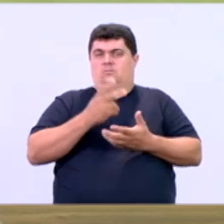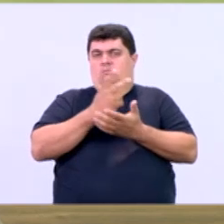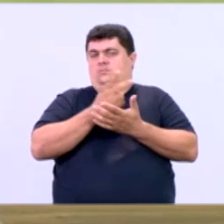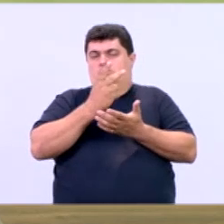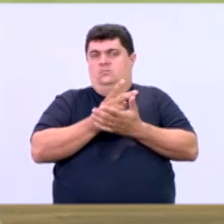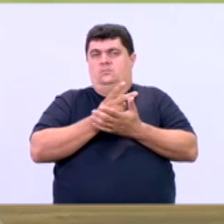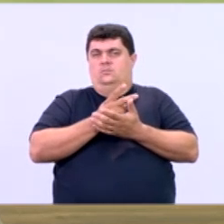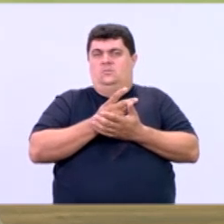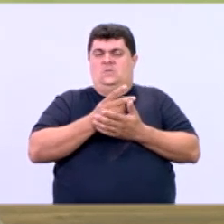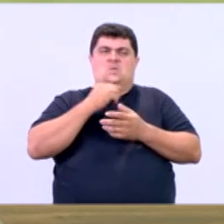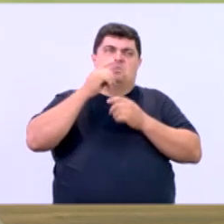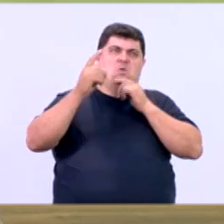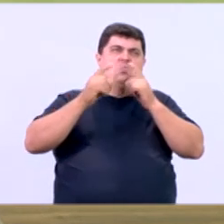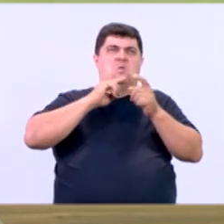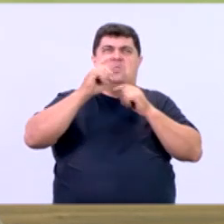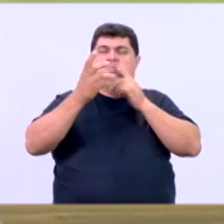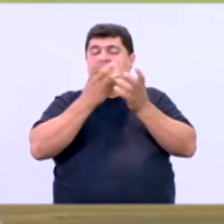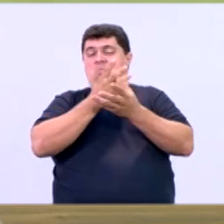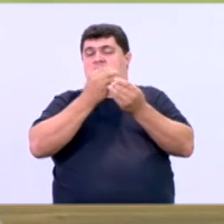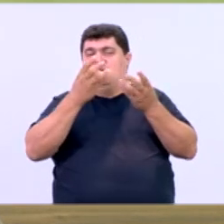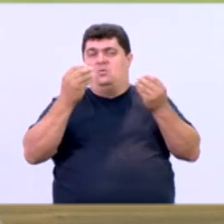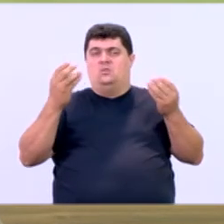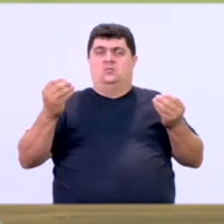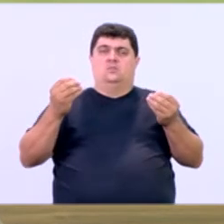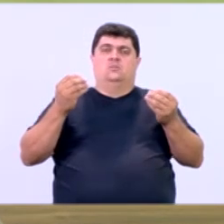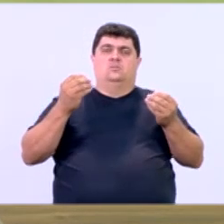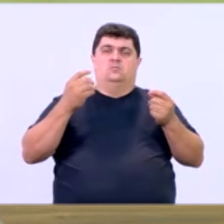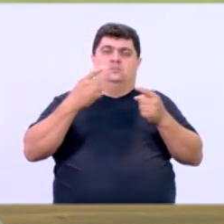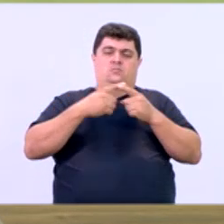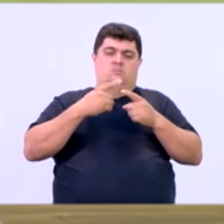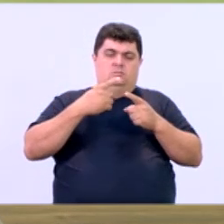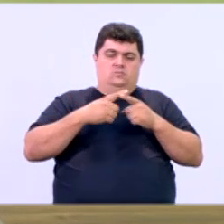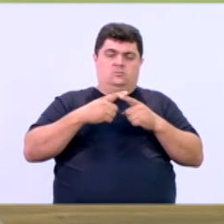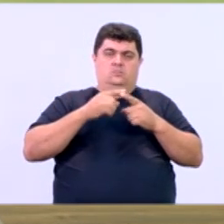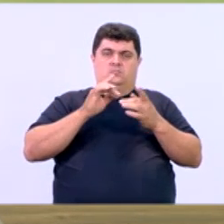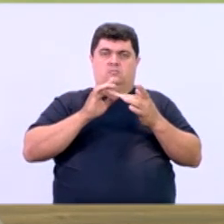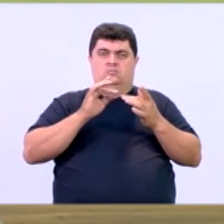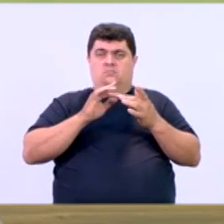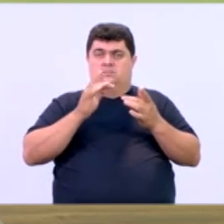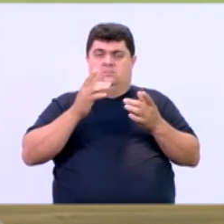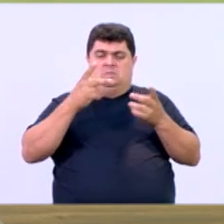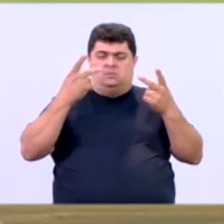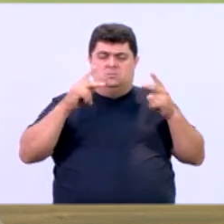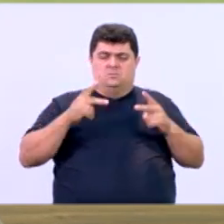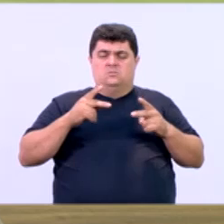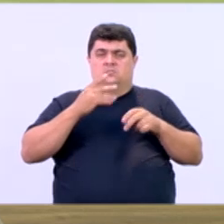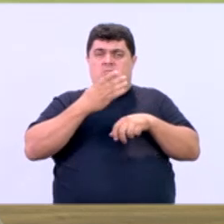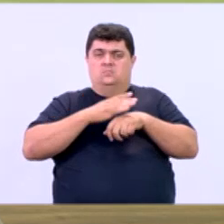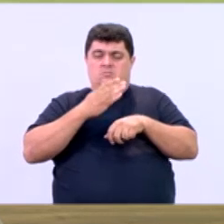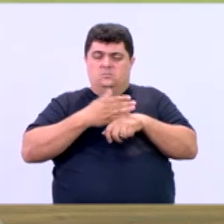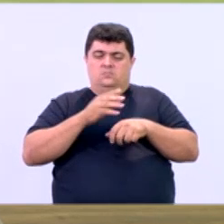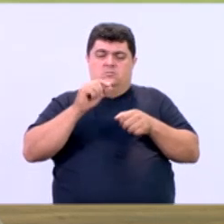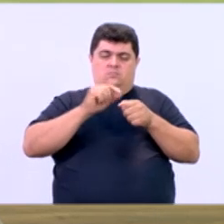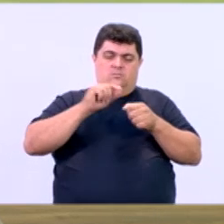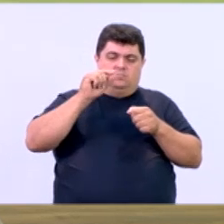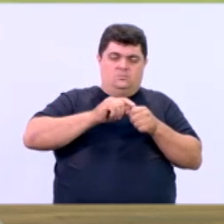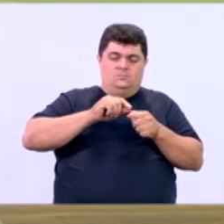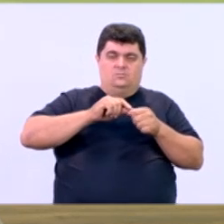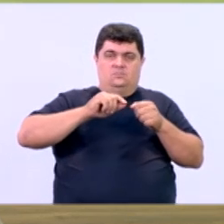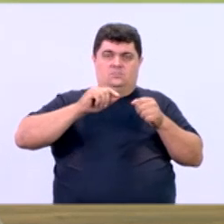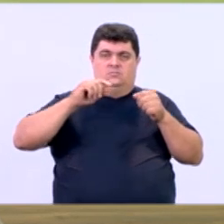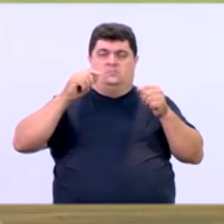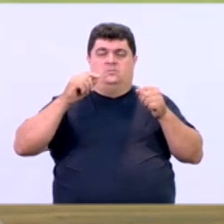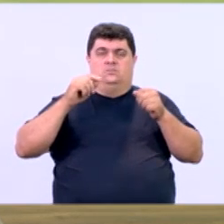sempre surgem muitas dúvidas, né, com relação a essa parte prática, a parte de codificação em